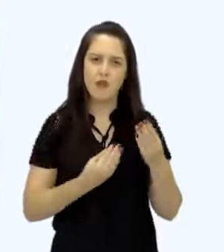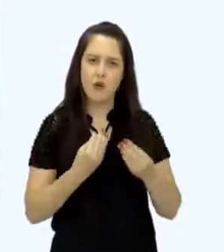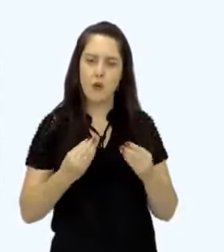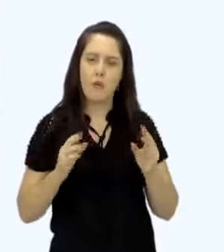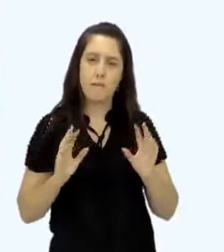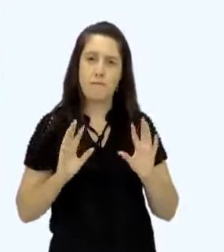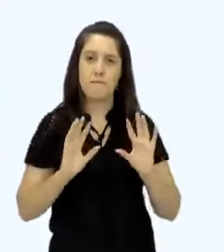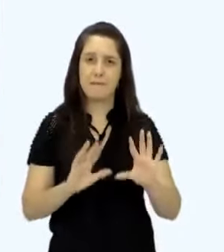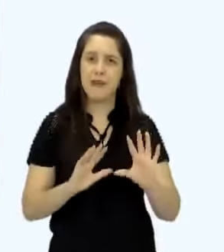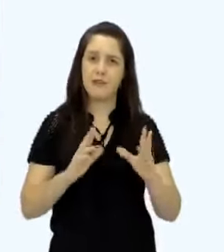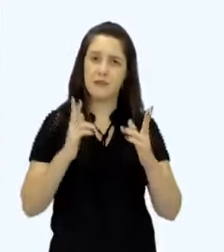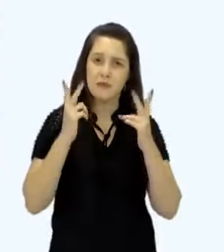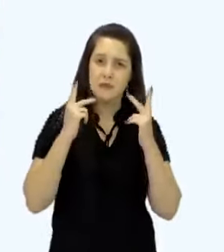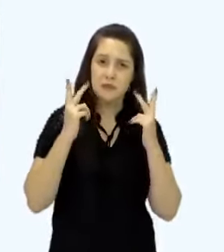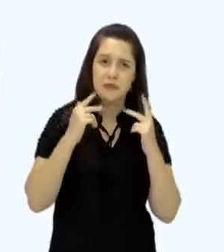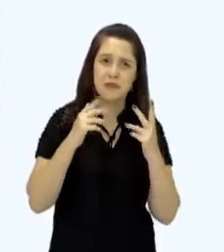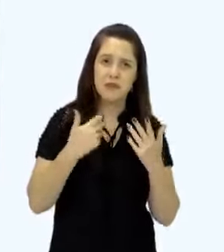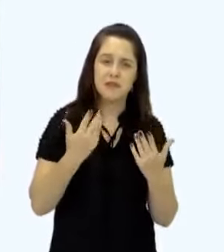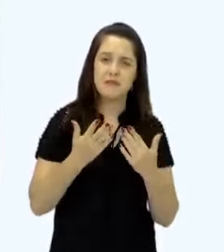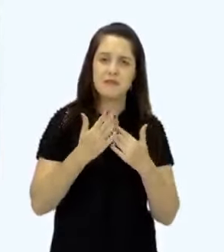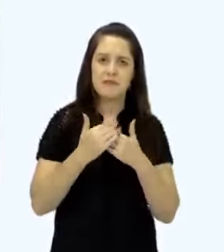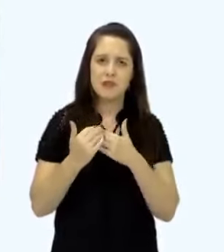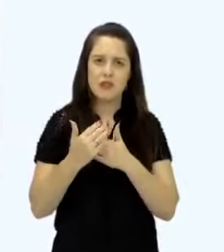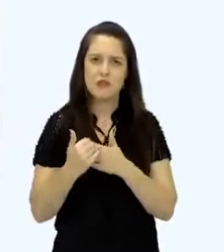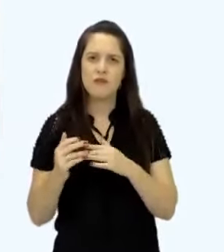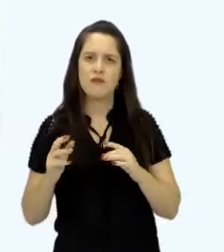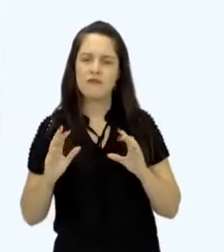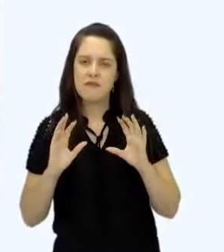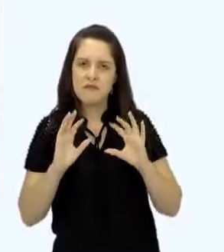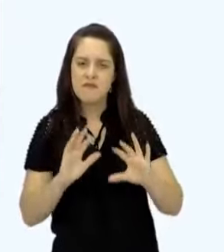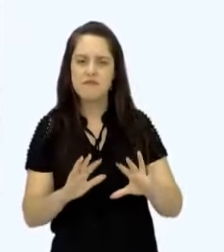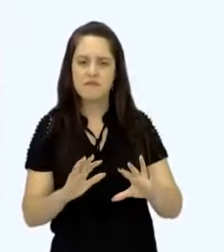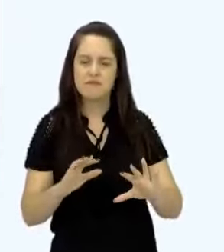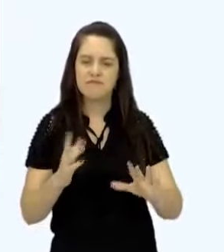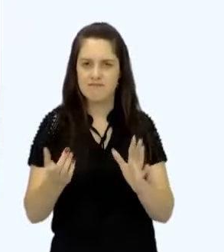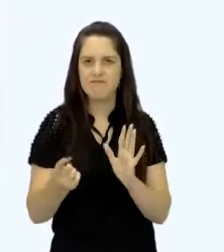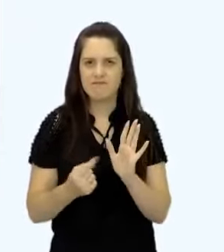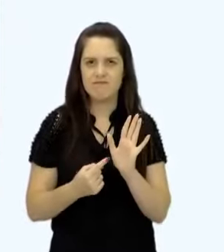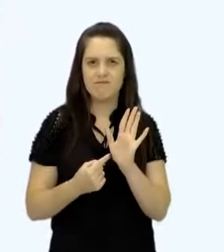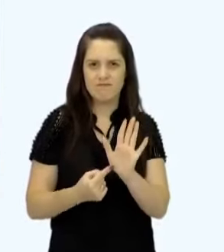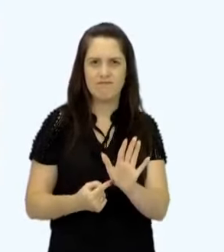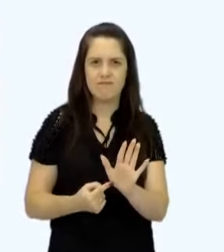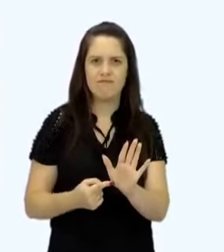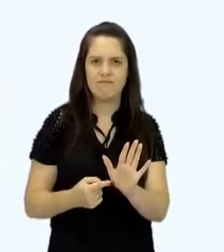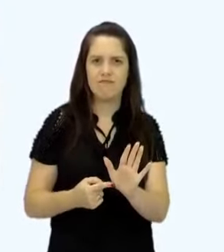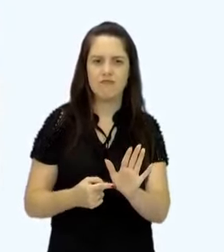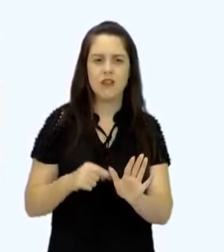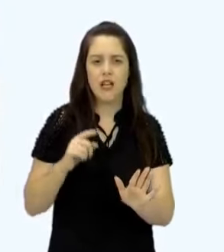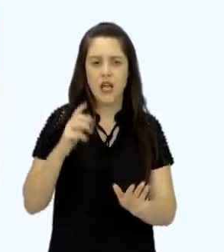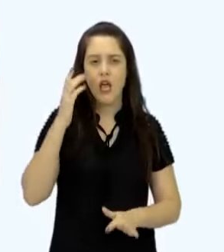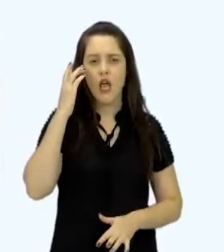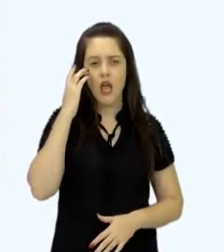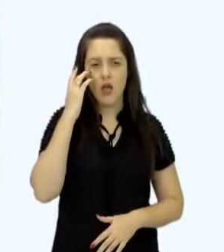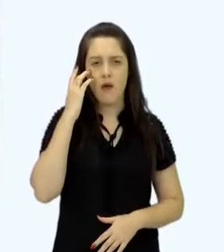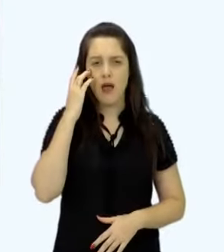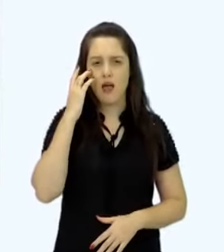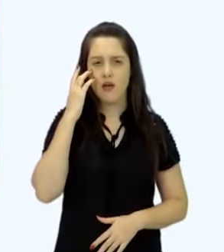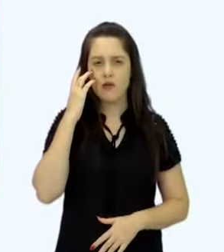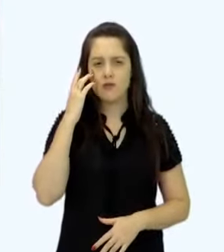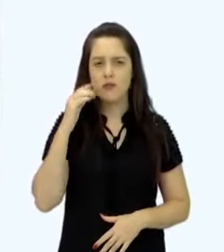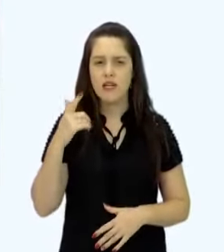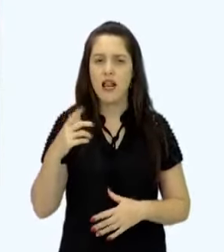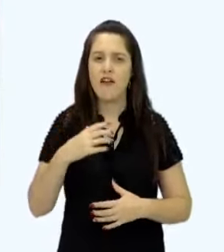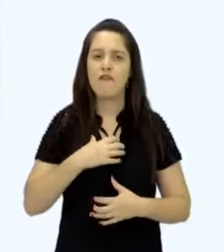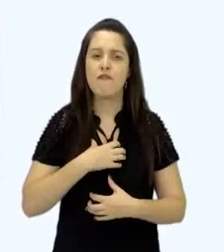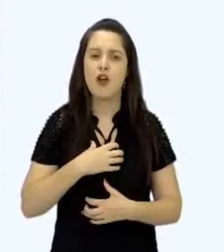o que o crítico Olário chama dessa dicção entre o documento e a ficção. E eu acho que a Helena, na